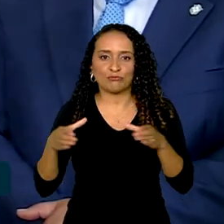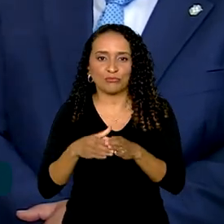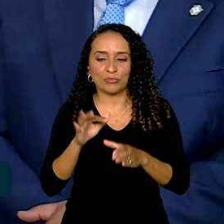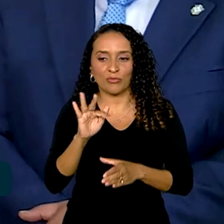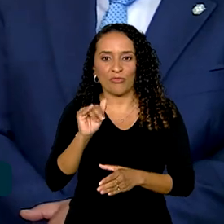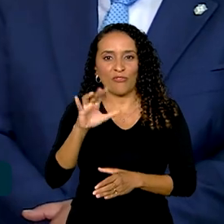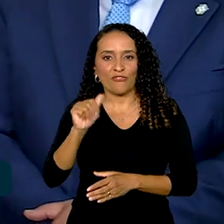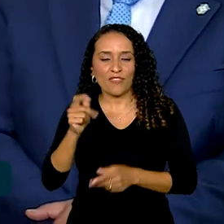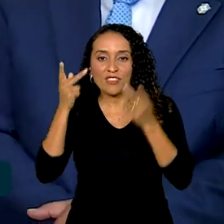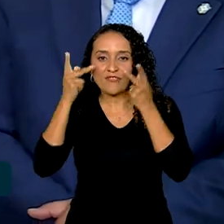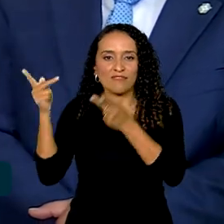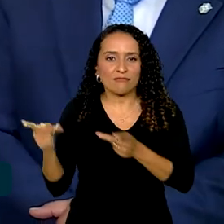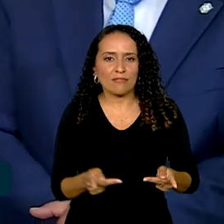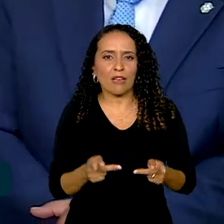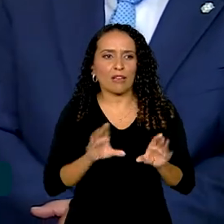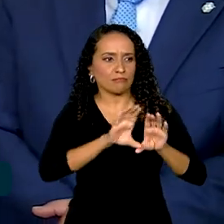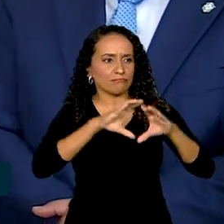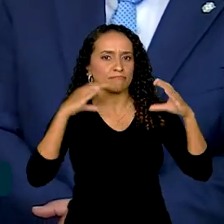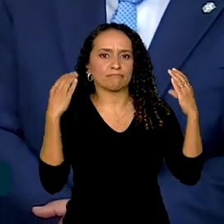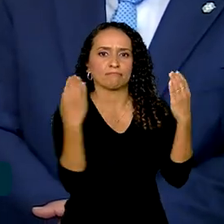FIFA que está visitando os estádios.